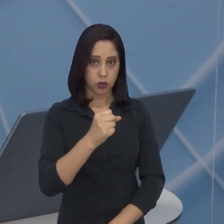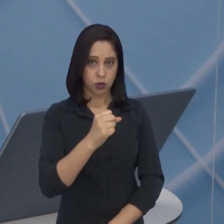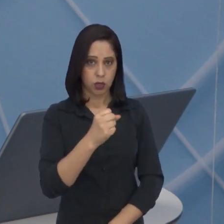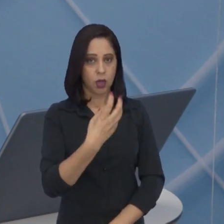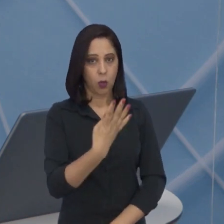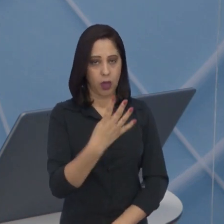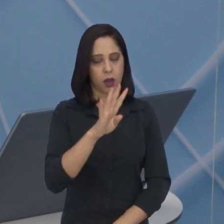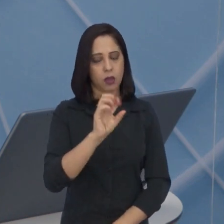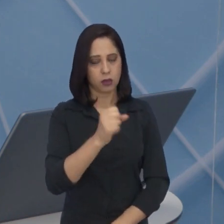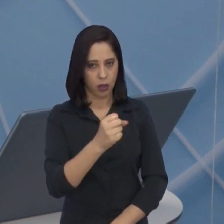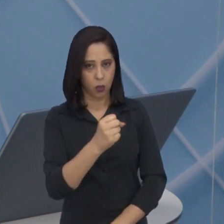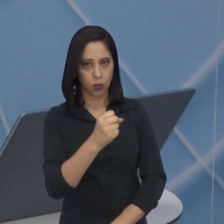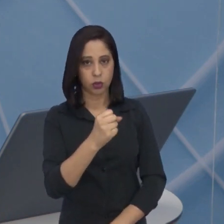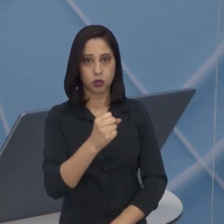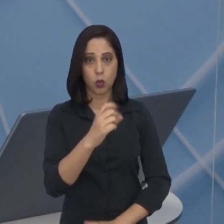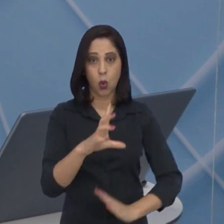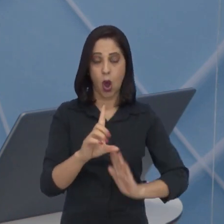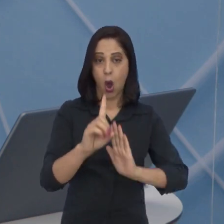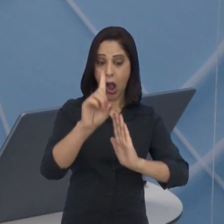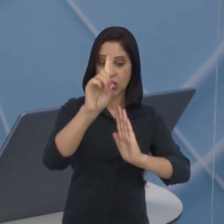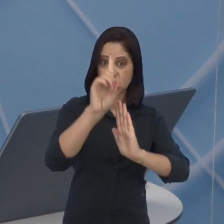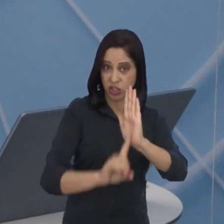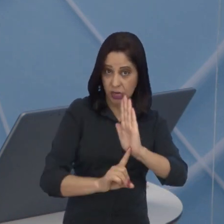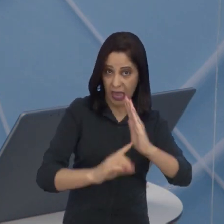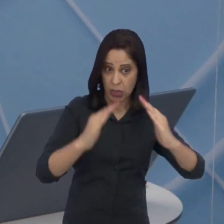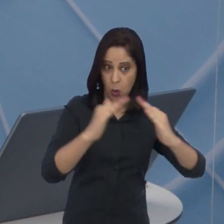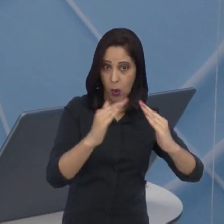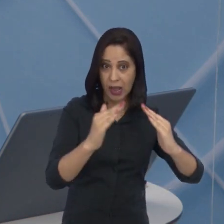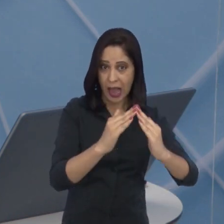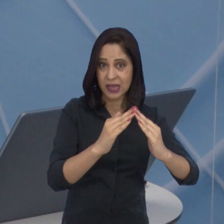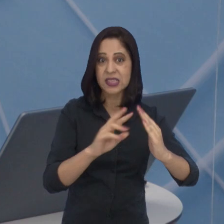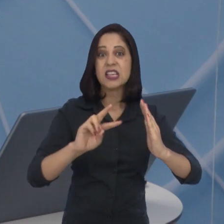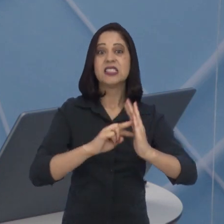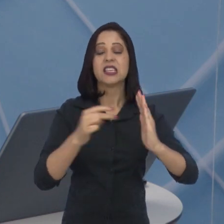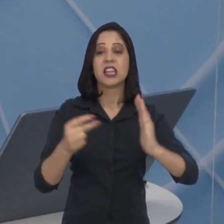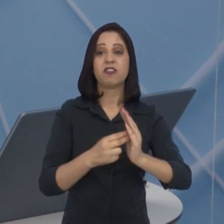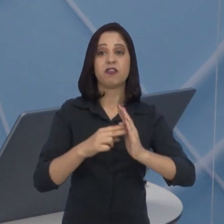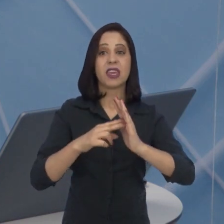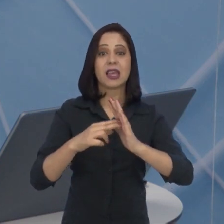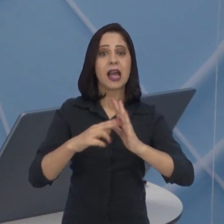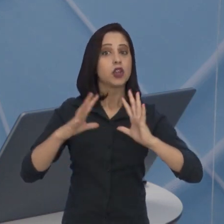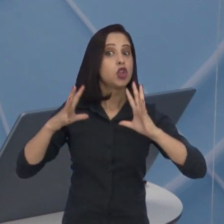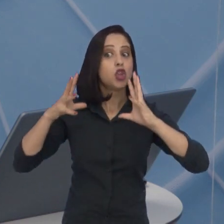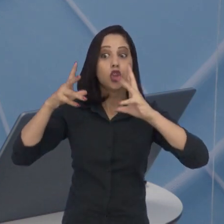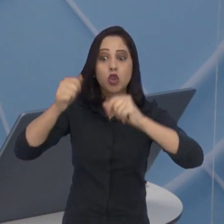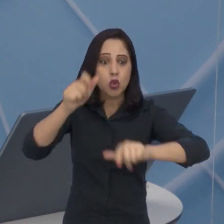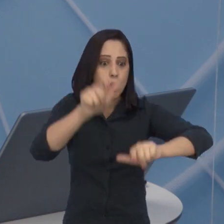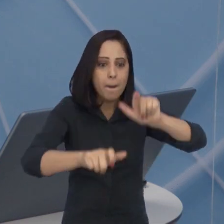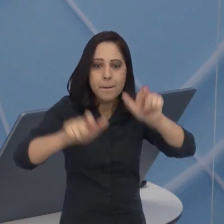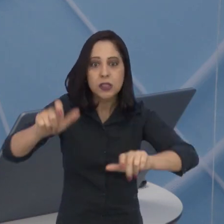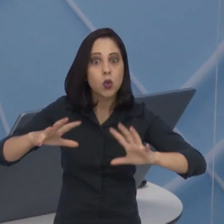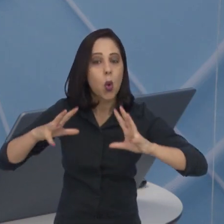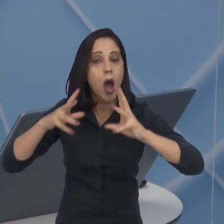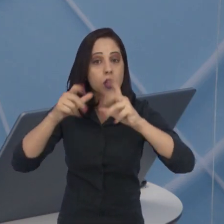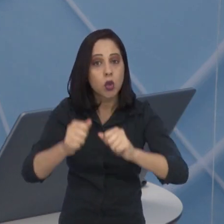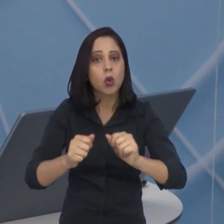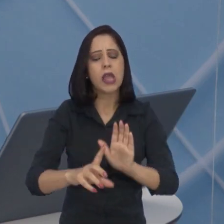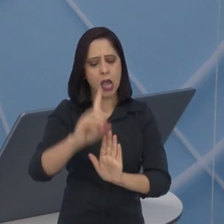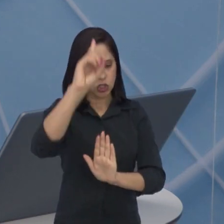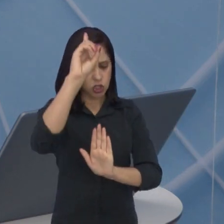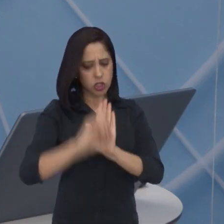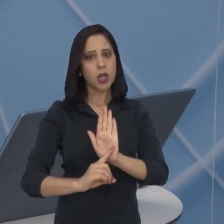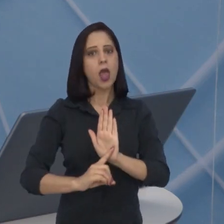direito à moradia é considerado um direito humano universal. Isto é, todas as pessoas devem ter